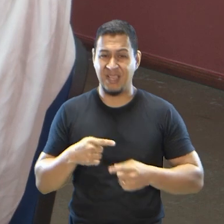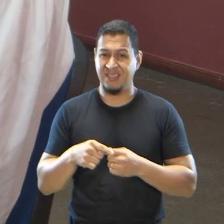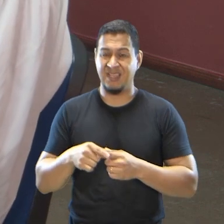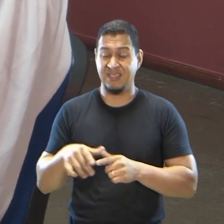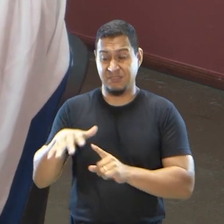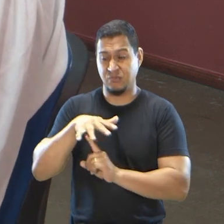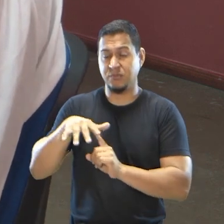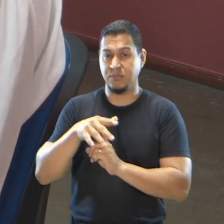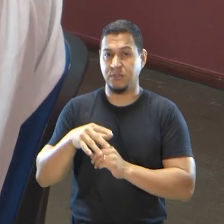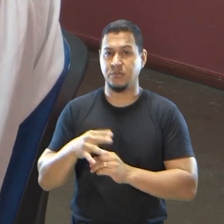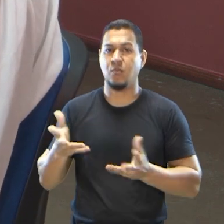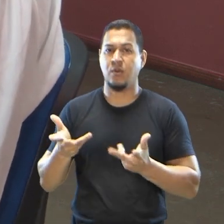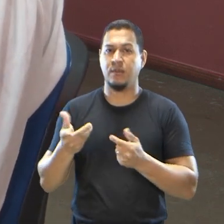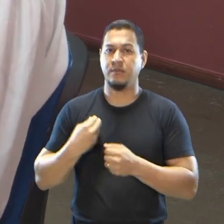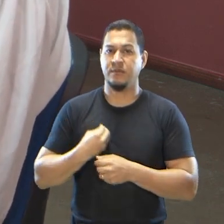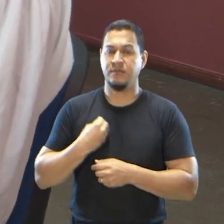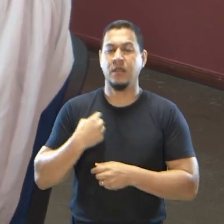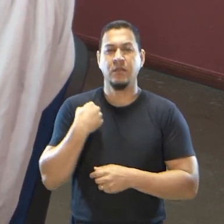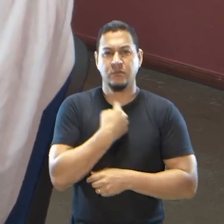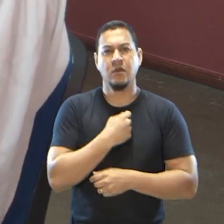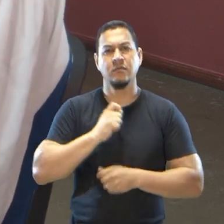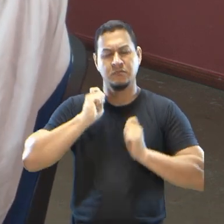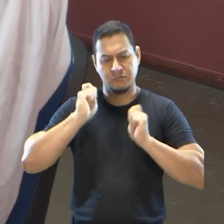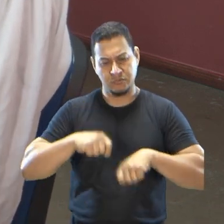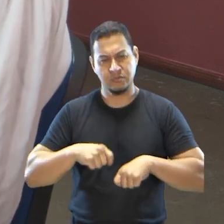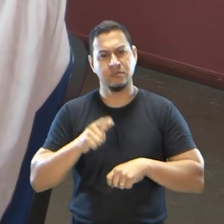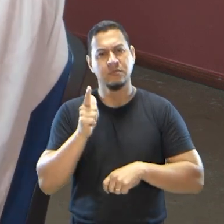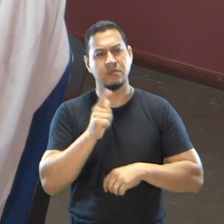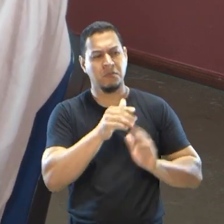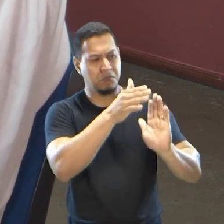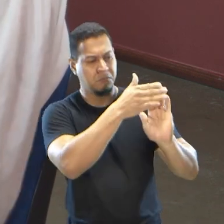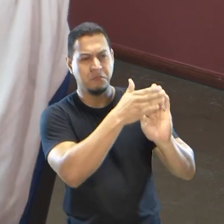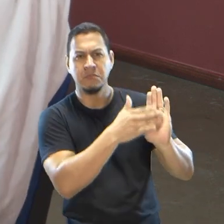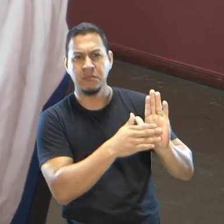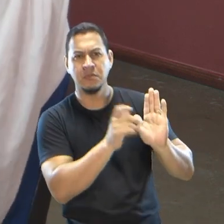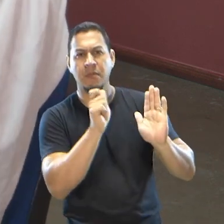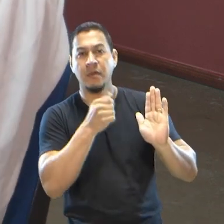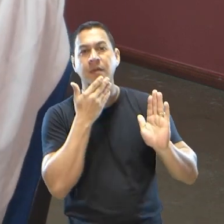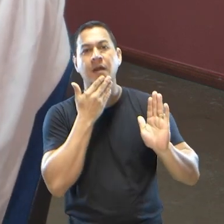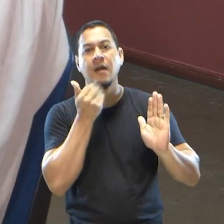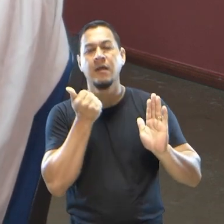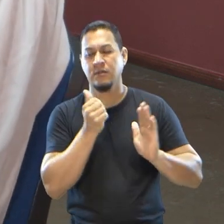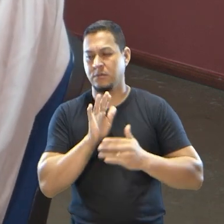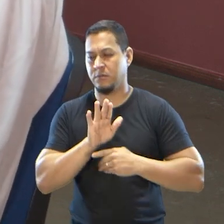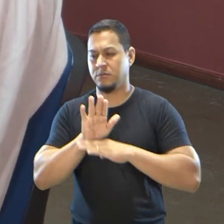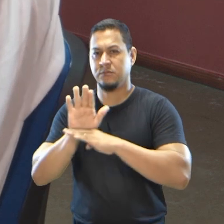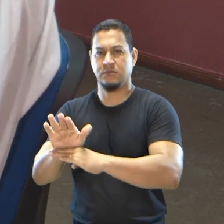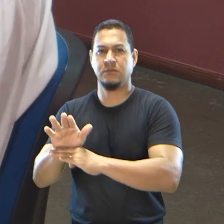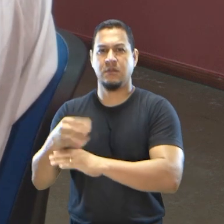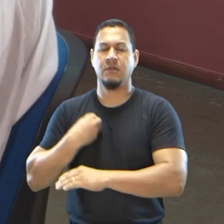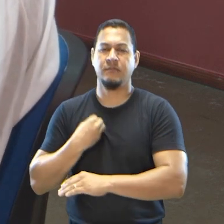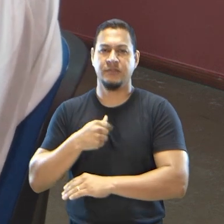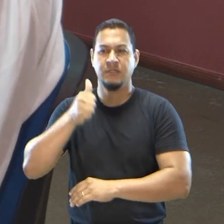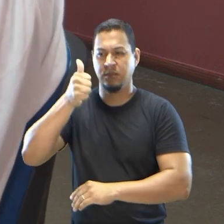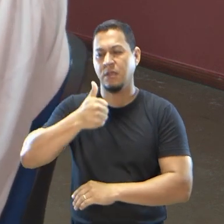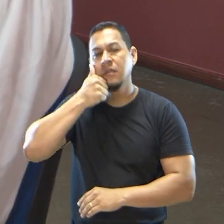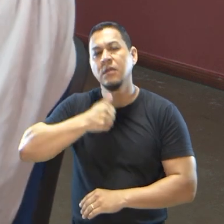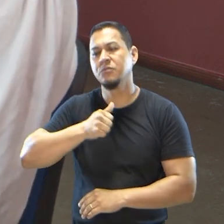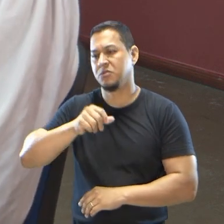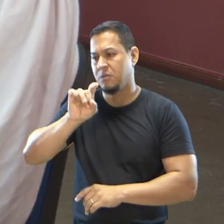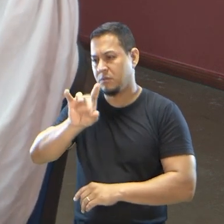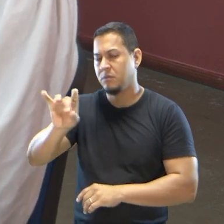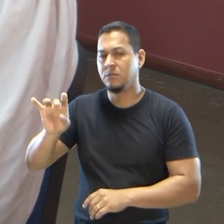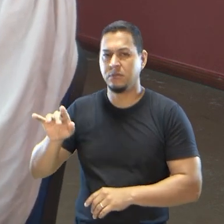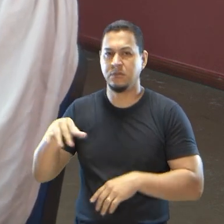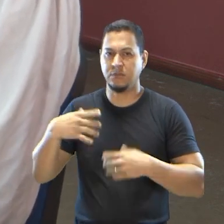qualidade de vida que essa mulher tem, a gente vai conseguir propor, né, fazer uma proposta de algo que possa melhorar para elas. Então, vou conseguir